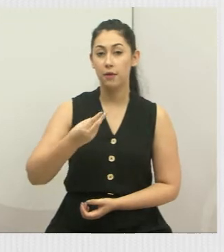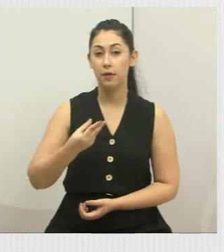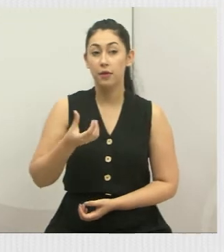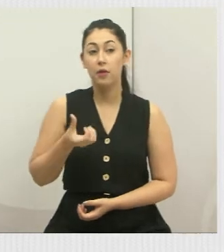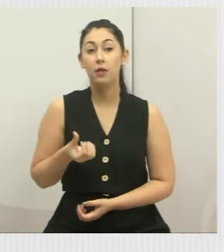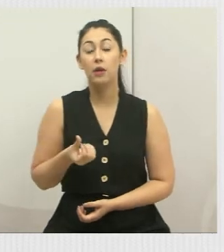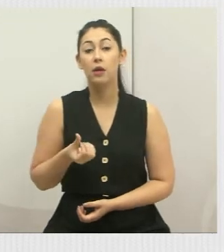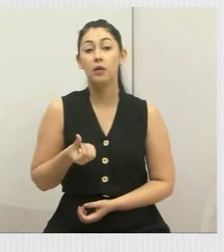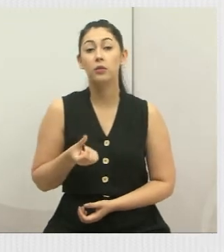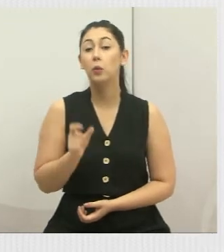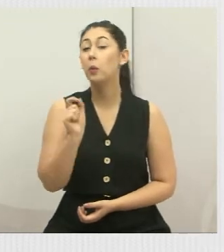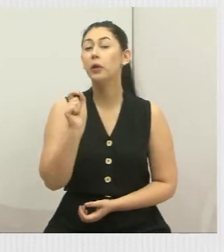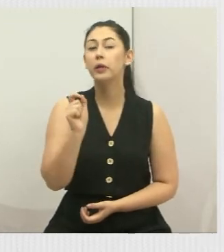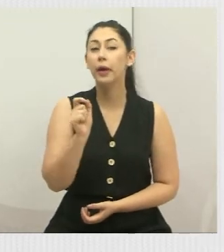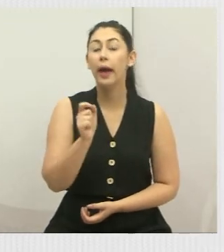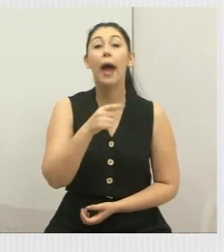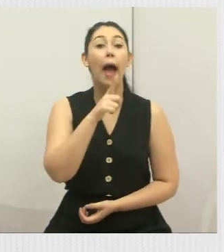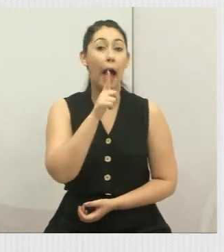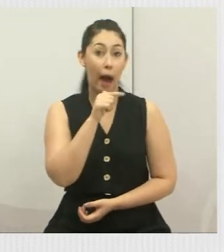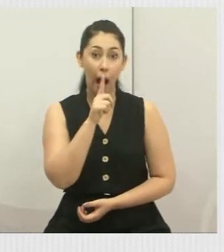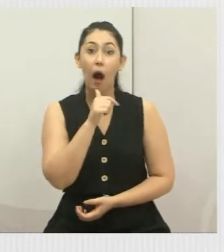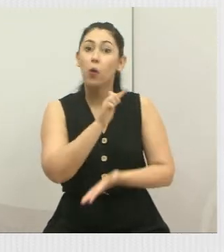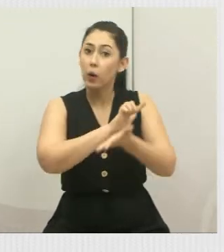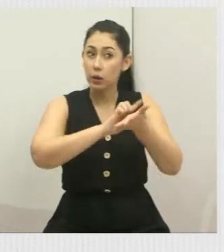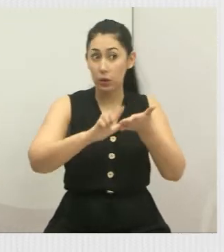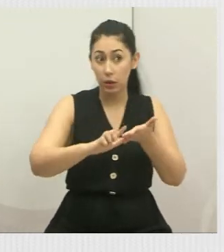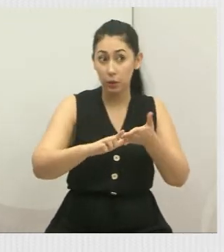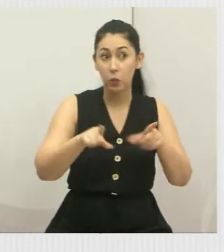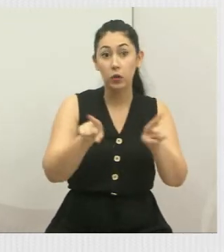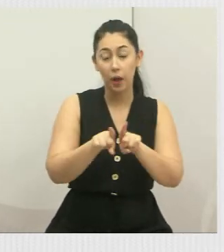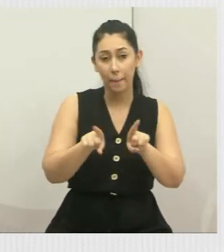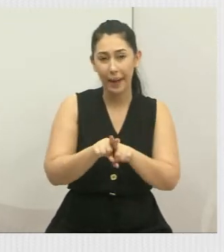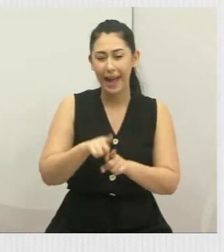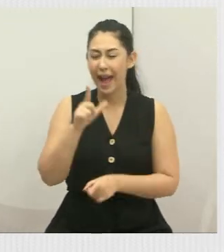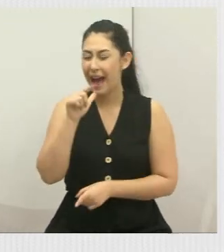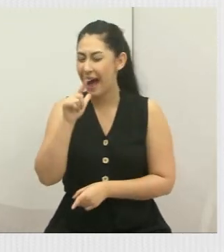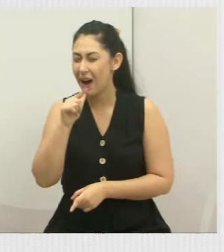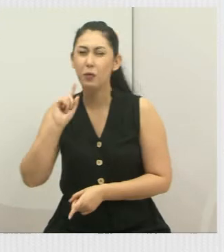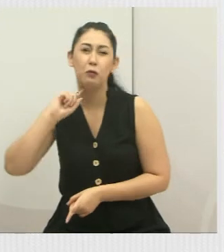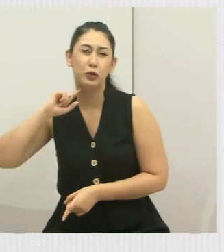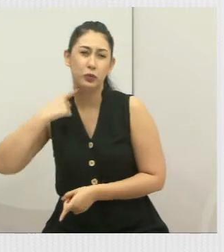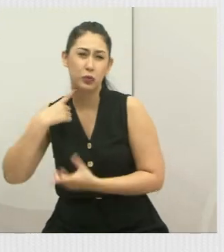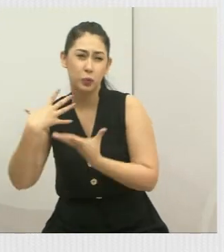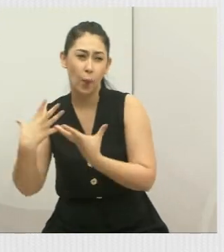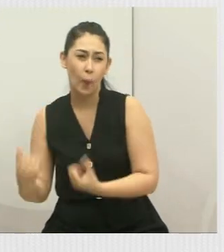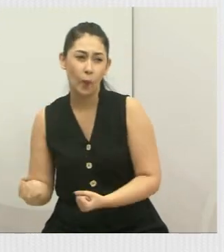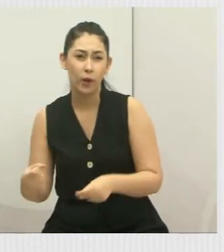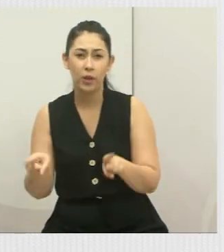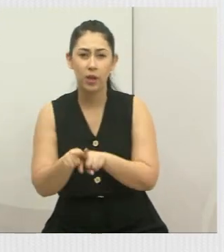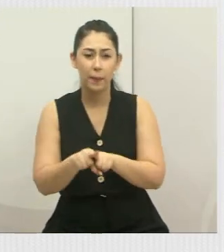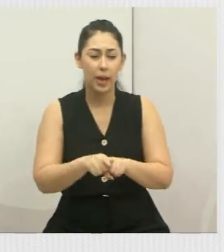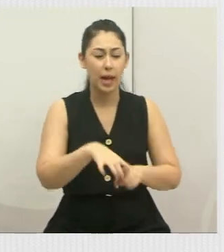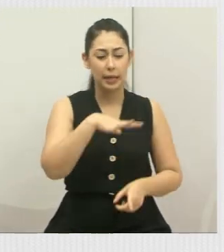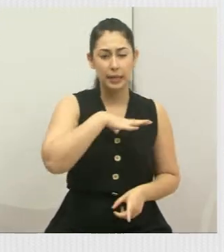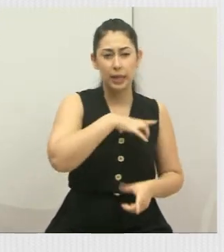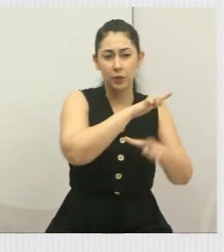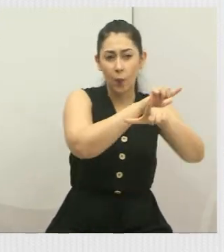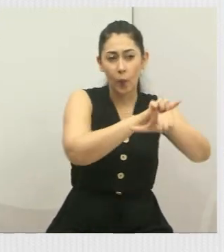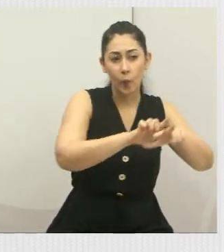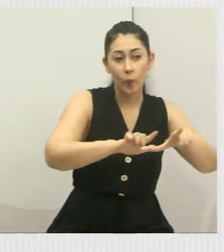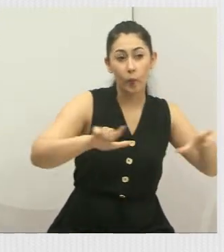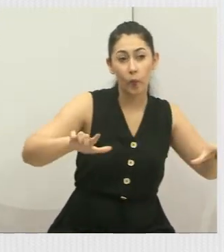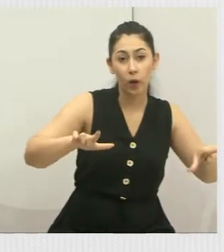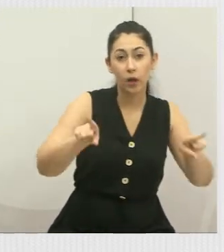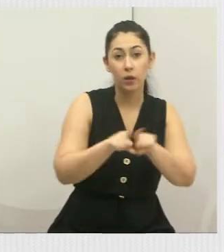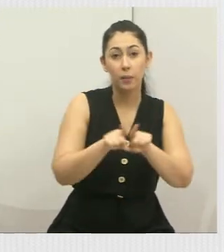Saneamento básico é abastecimento de água, esgotamento sanitário, limpeza urbana e manejo de resíduos sólidos e